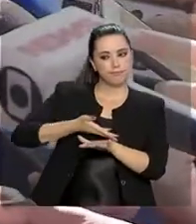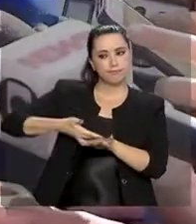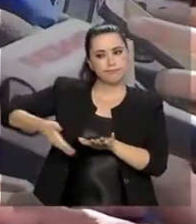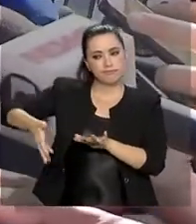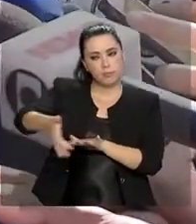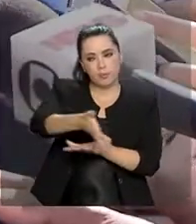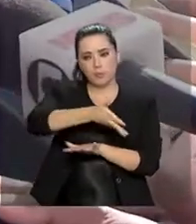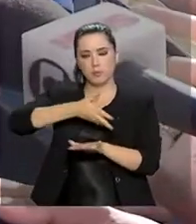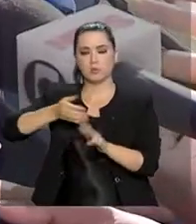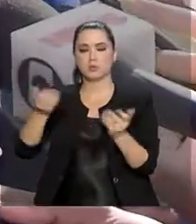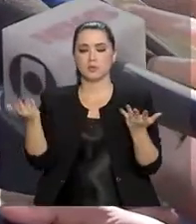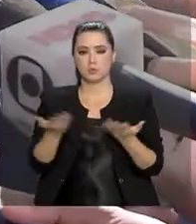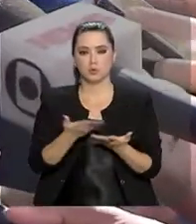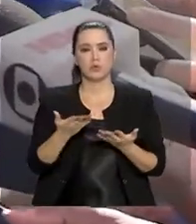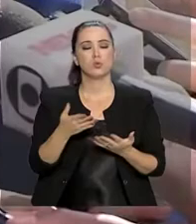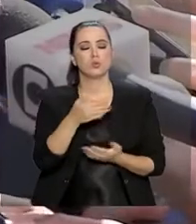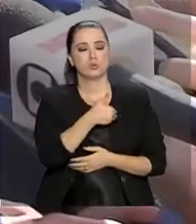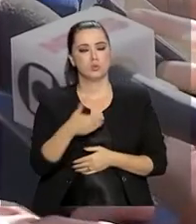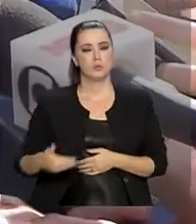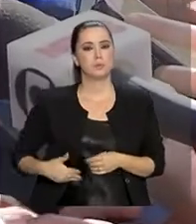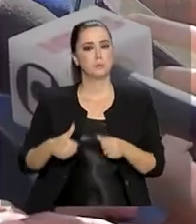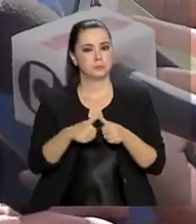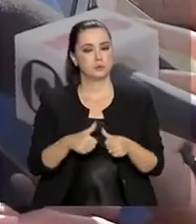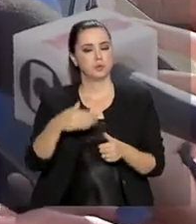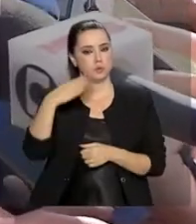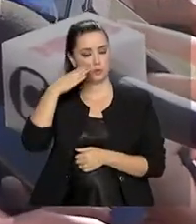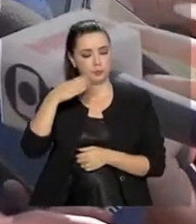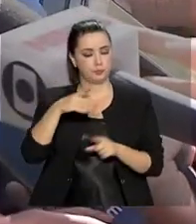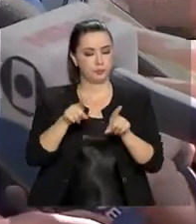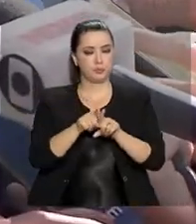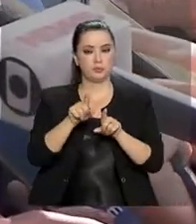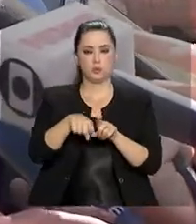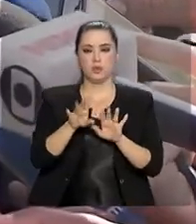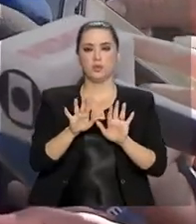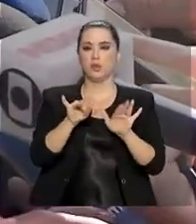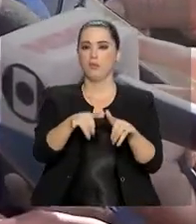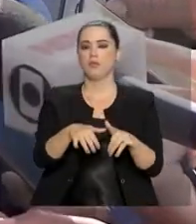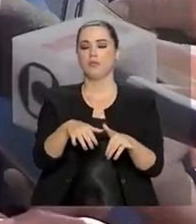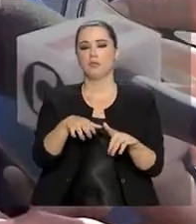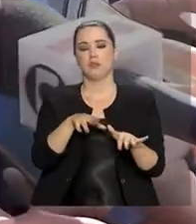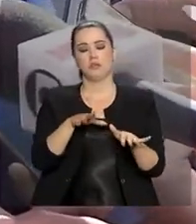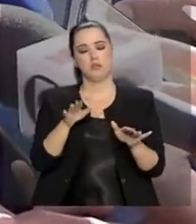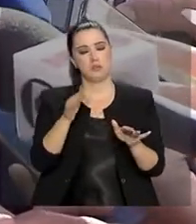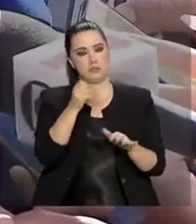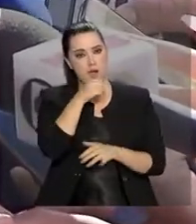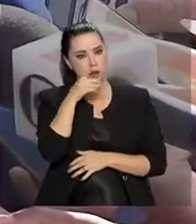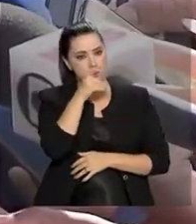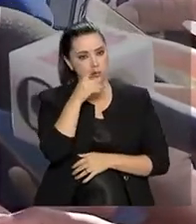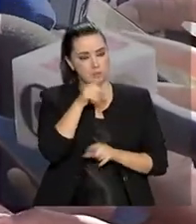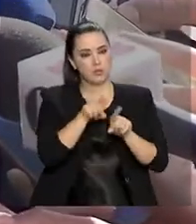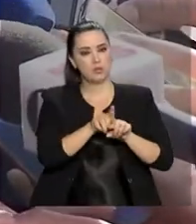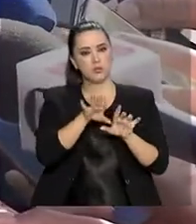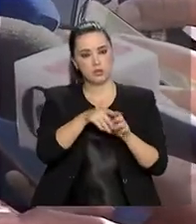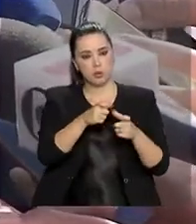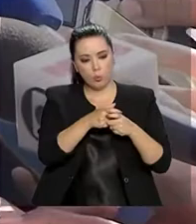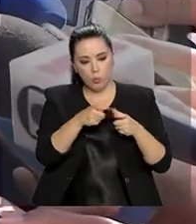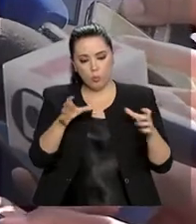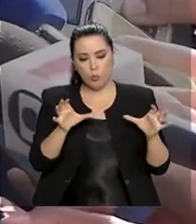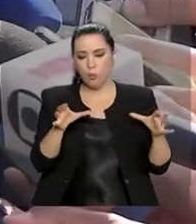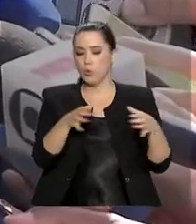deveremos, já até o final da semana, ter a equipe ampliada com os novos nomes que vão